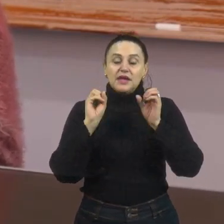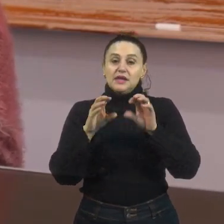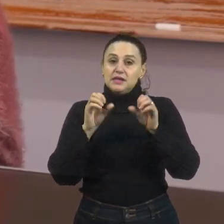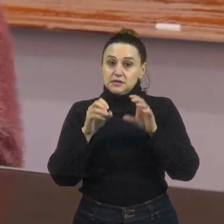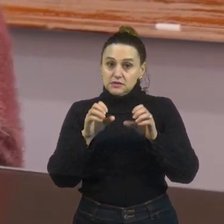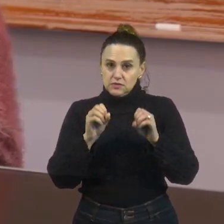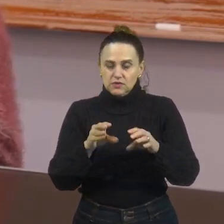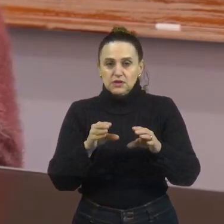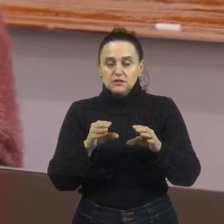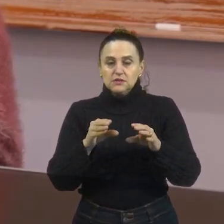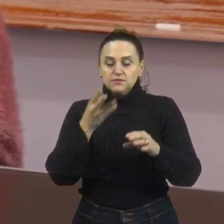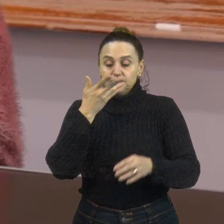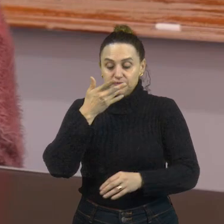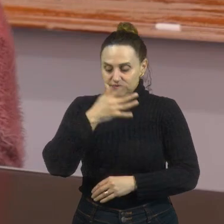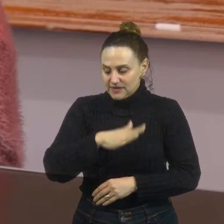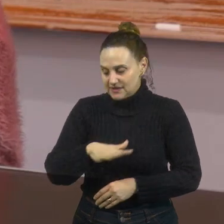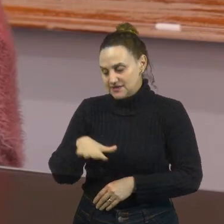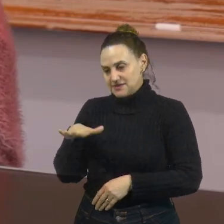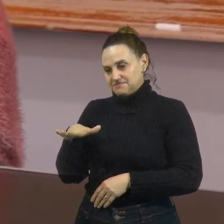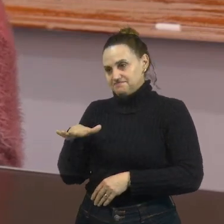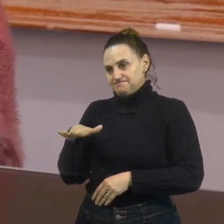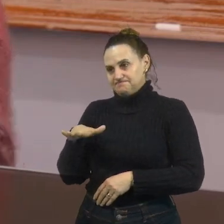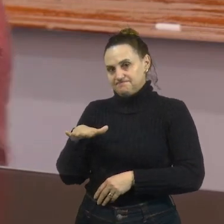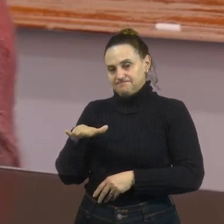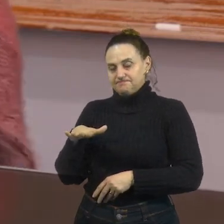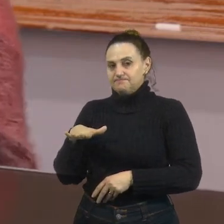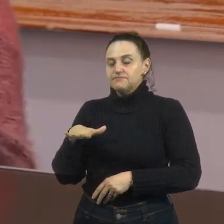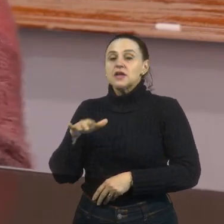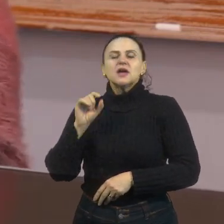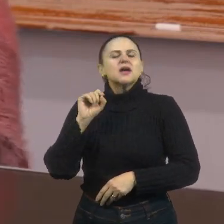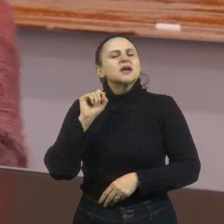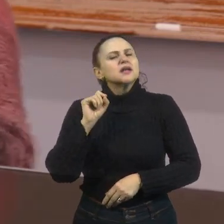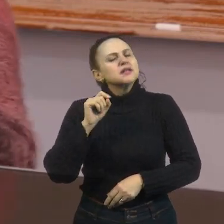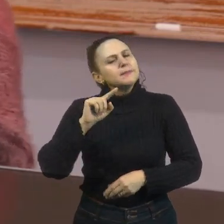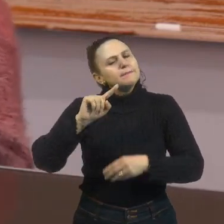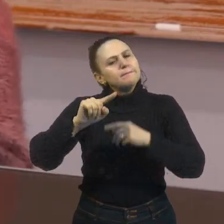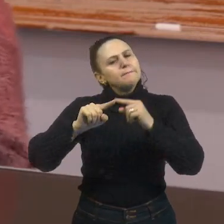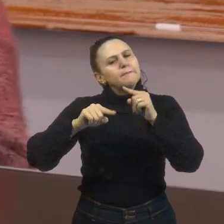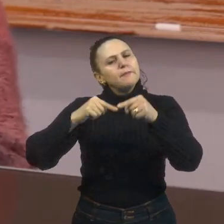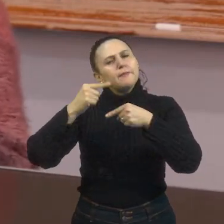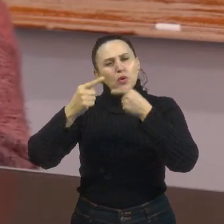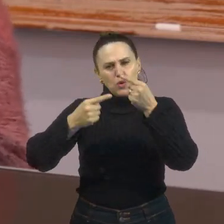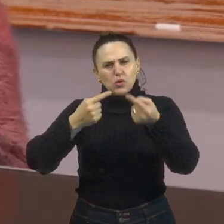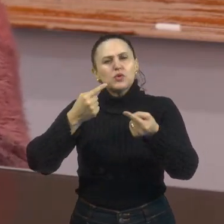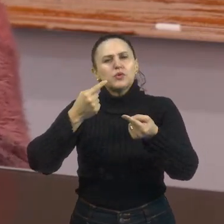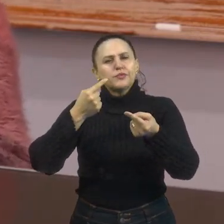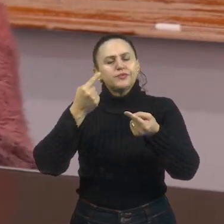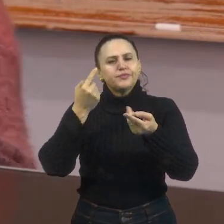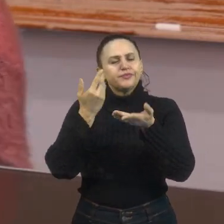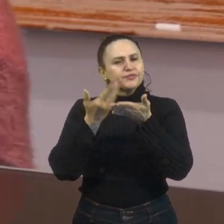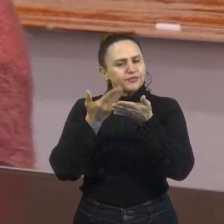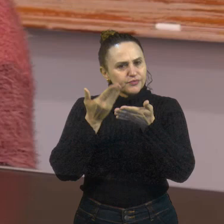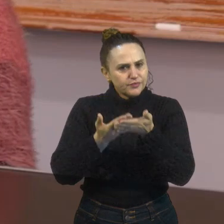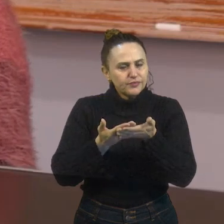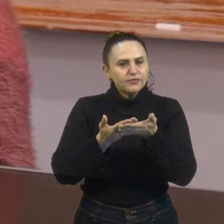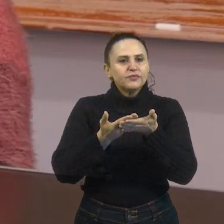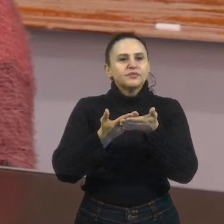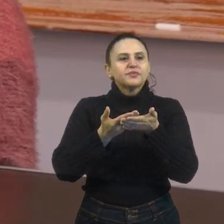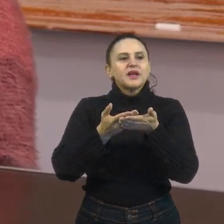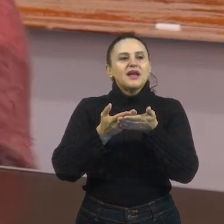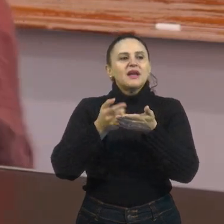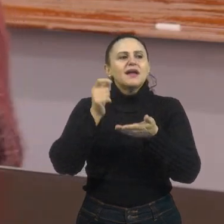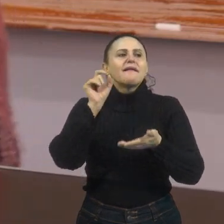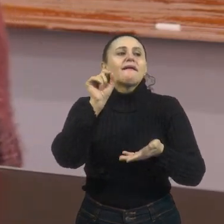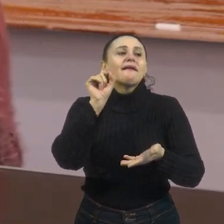educação das crianças, né? E aí, ao longo do e-book, o que a gente vai ver, né? Quem são